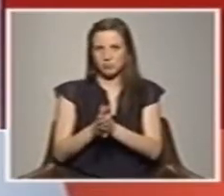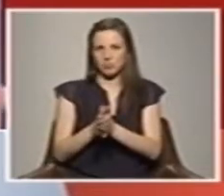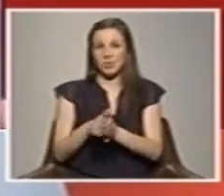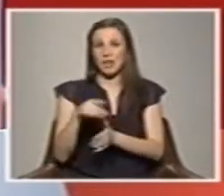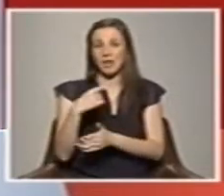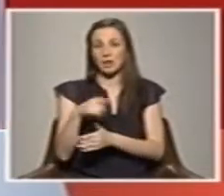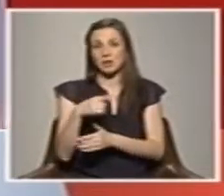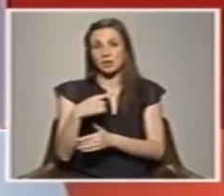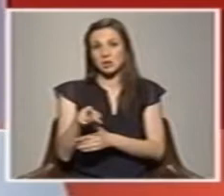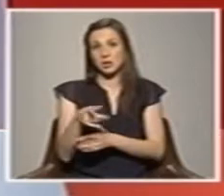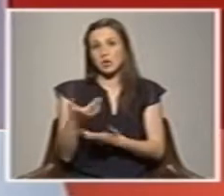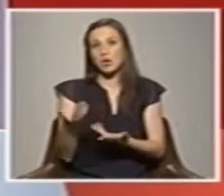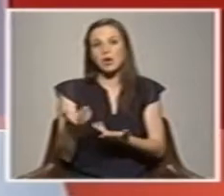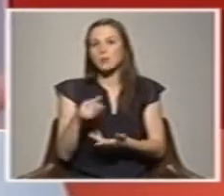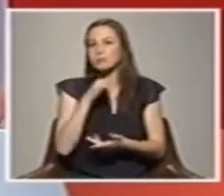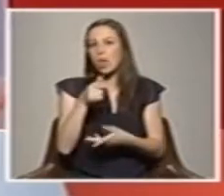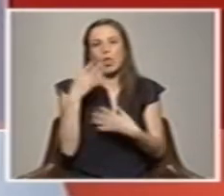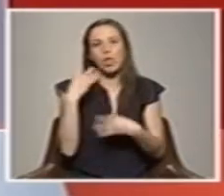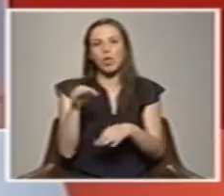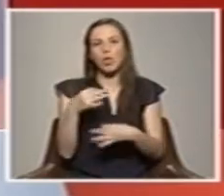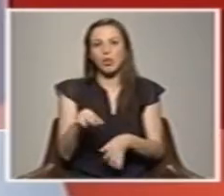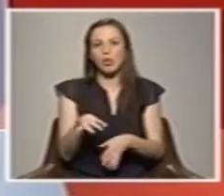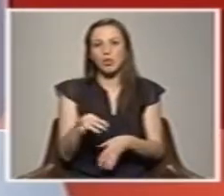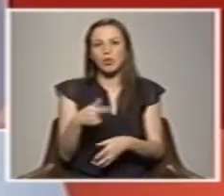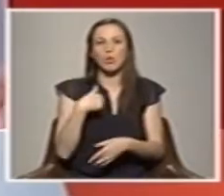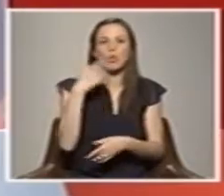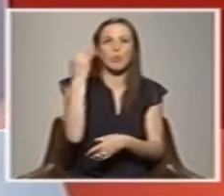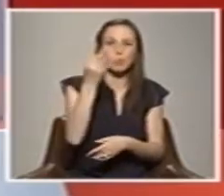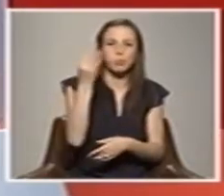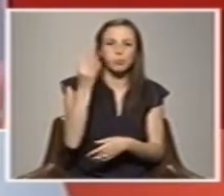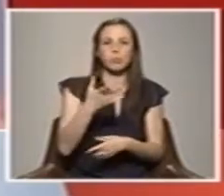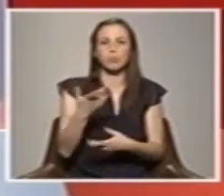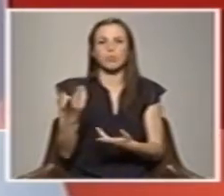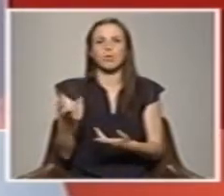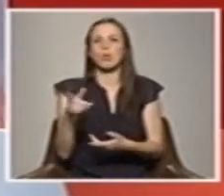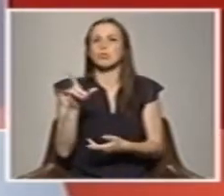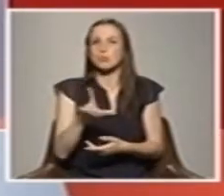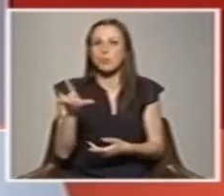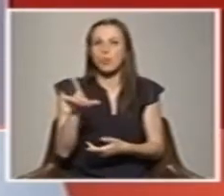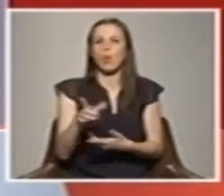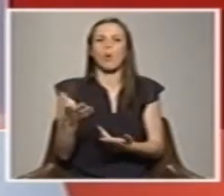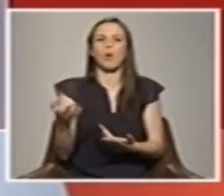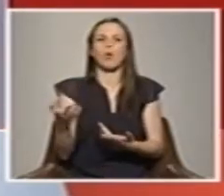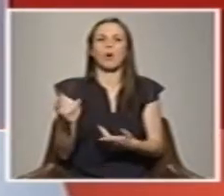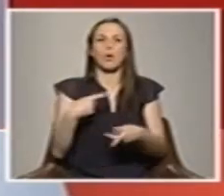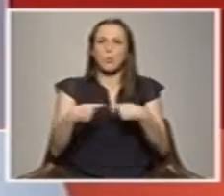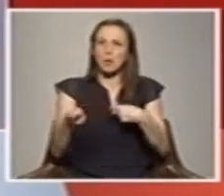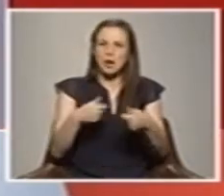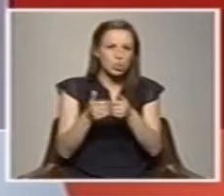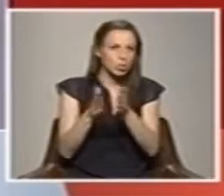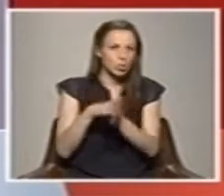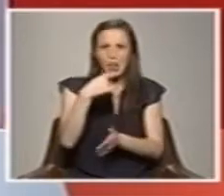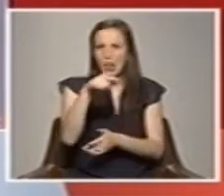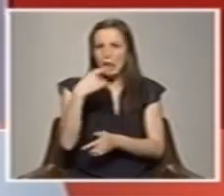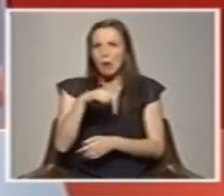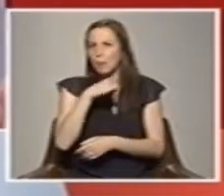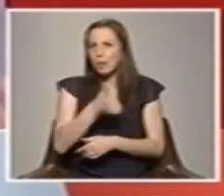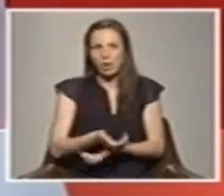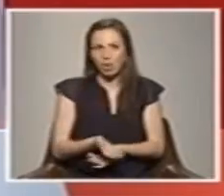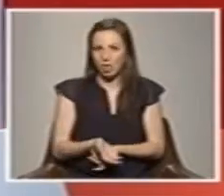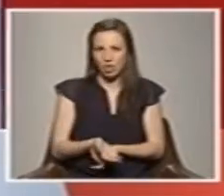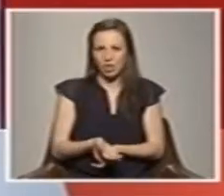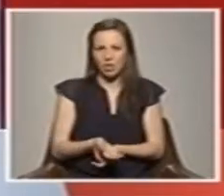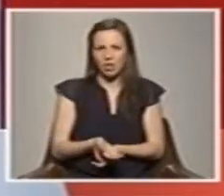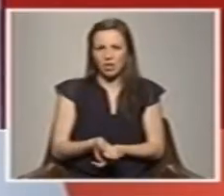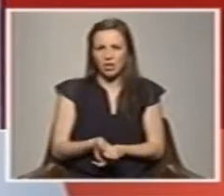há uma perda natural em todos os mercados, no mercado da Bastos do Porto, no mercado no Mar, lá em Lisboa, em todos os mercados tem uma perda. Eu não sei se os outros mercados estão a